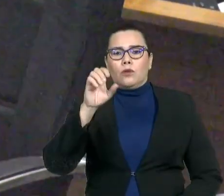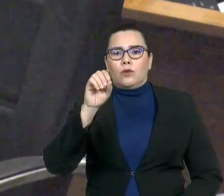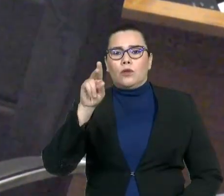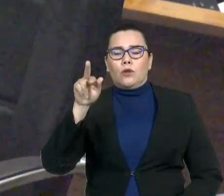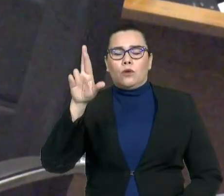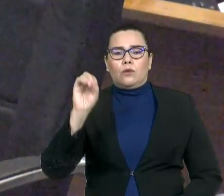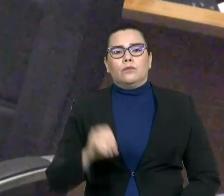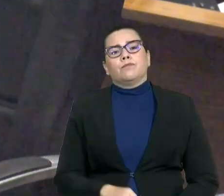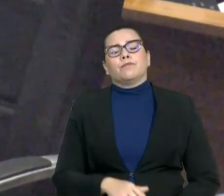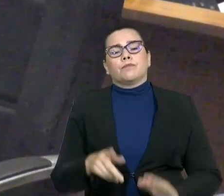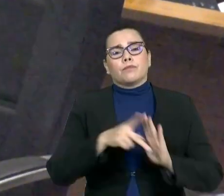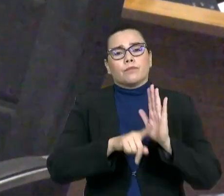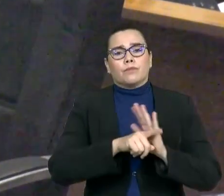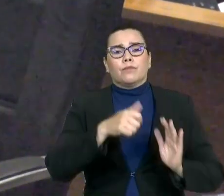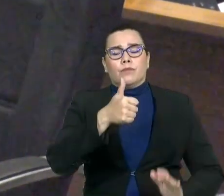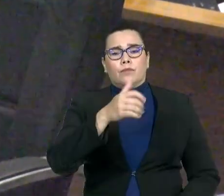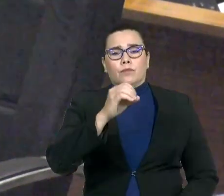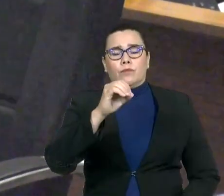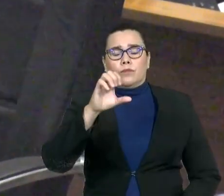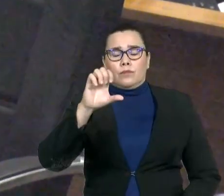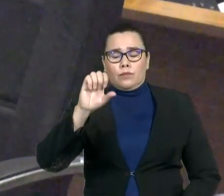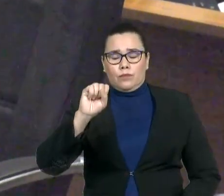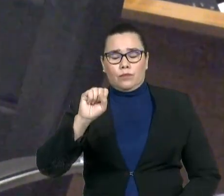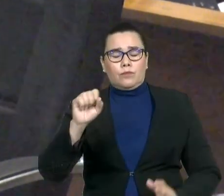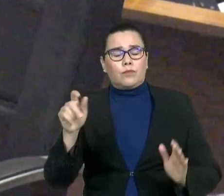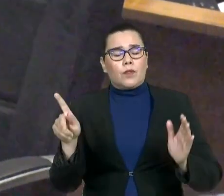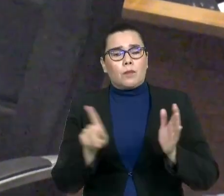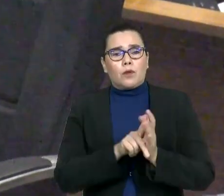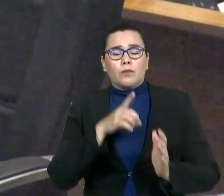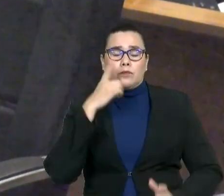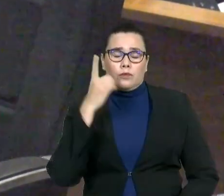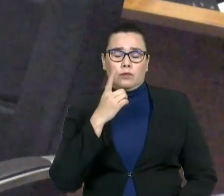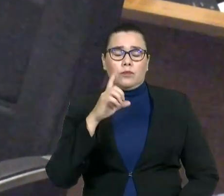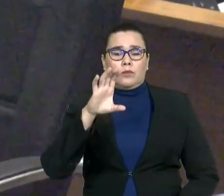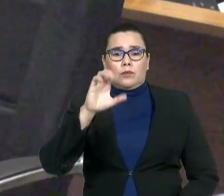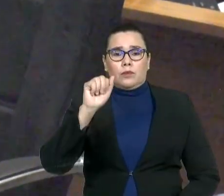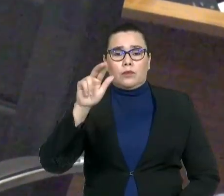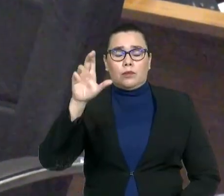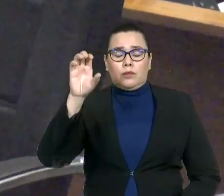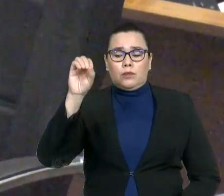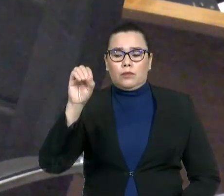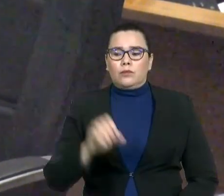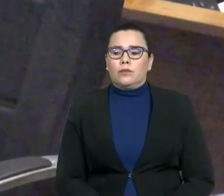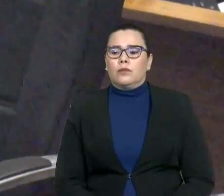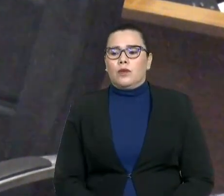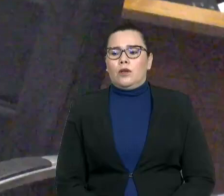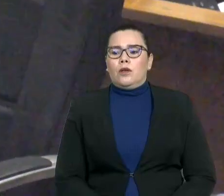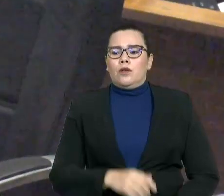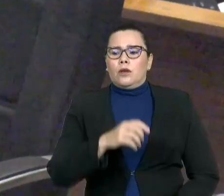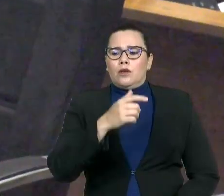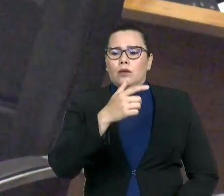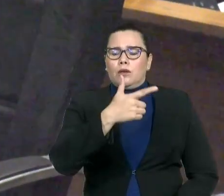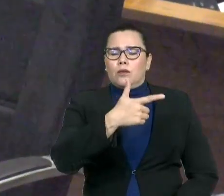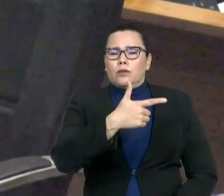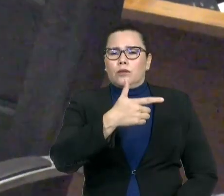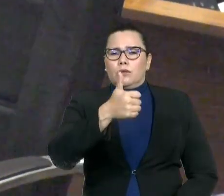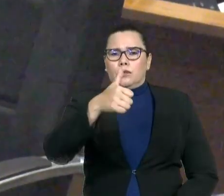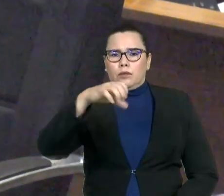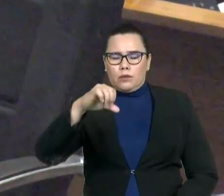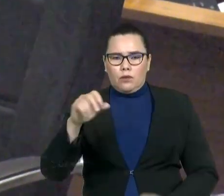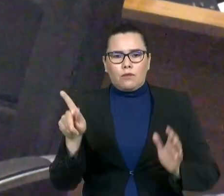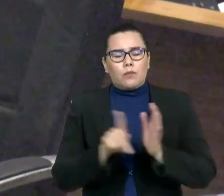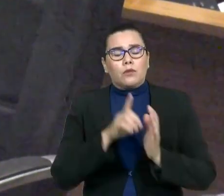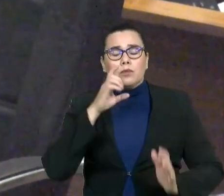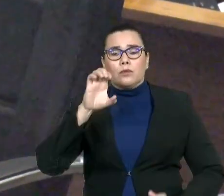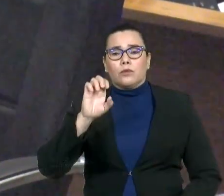lei 108-2013, de autoria do deputado Carlos Lula. Projeto de lei 215-19, de autoria do deputado Cláudio Cunha. Projeto de